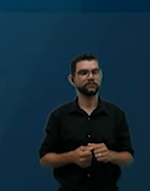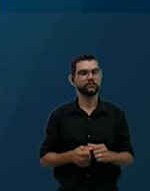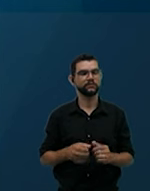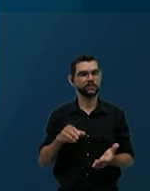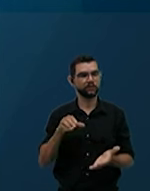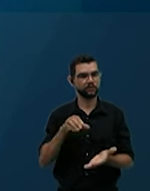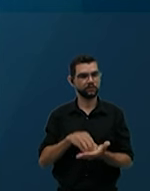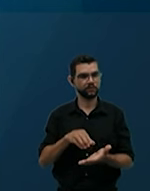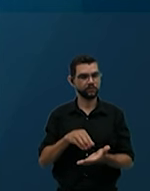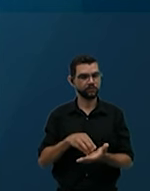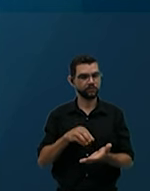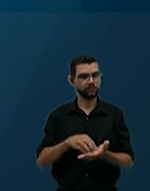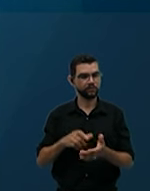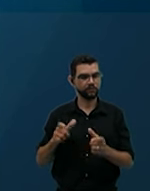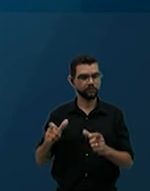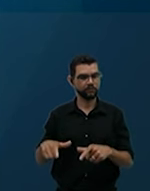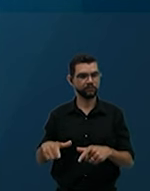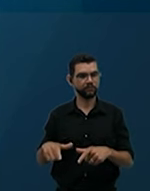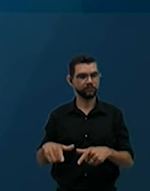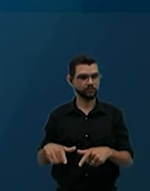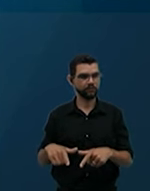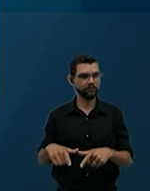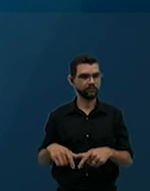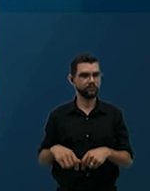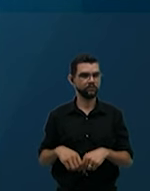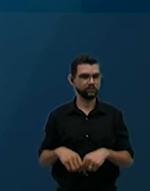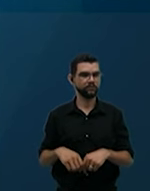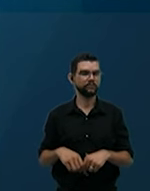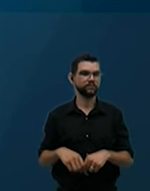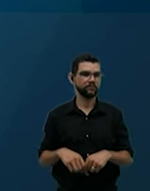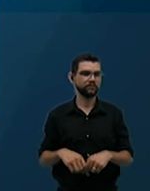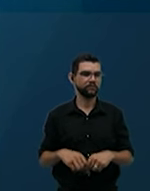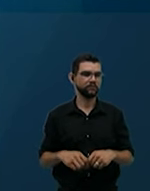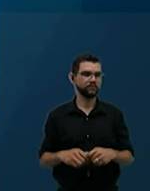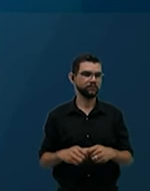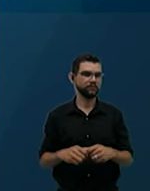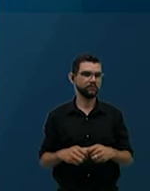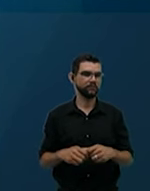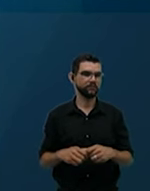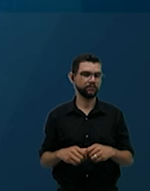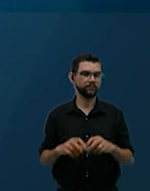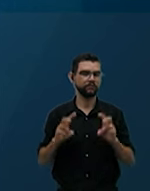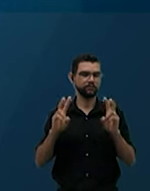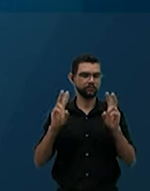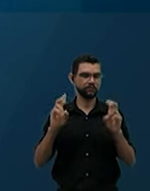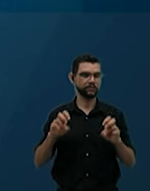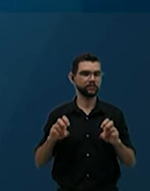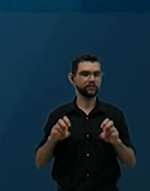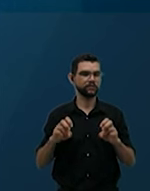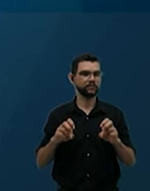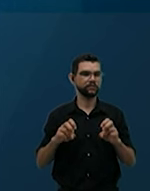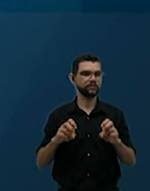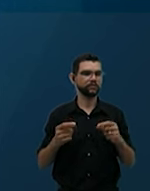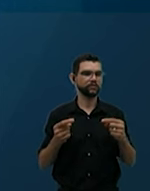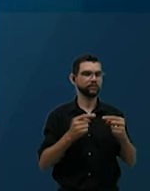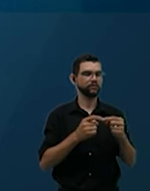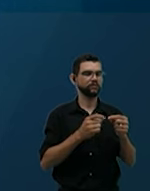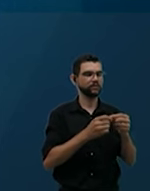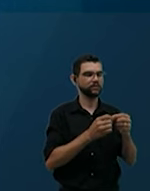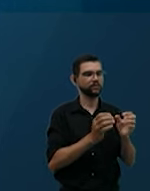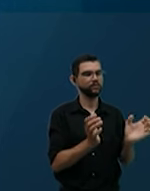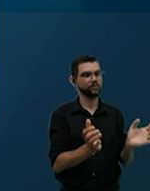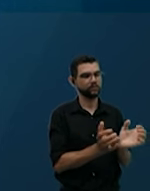são substituídos, abarcados pelo título executivo, pelo título coletivo. A legitimidade ampla